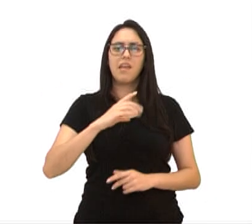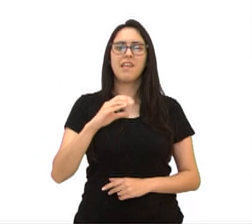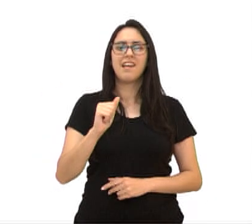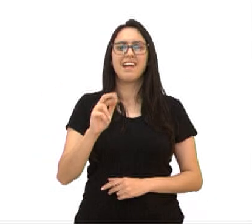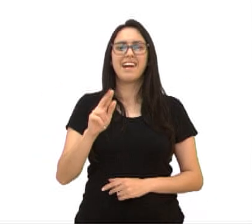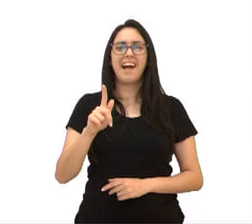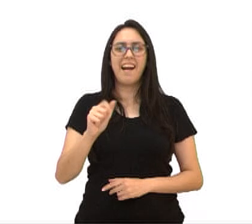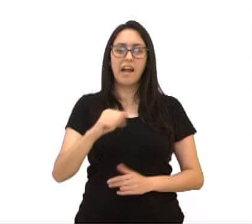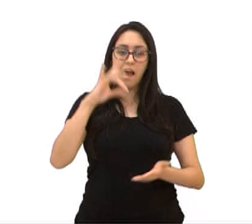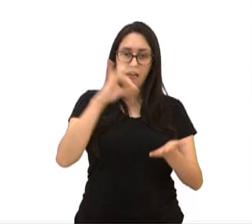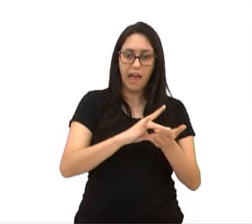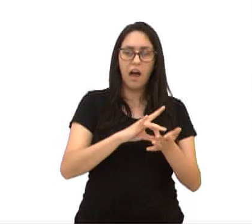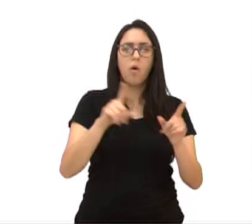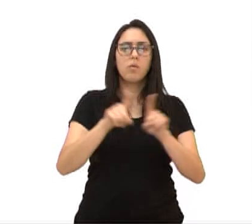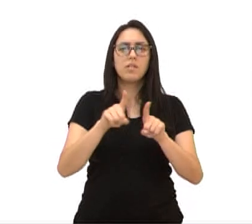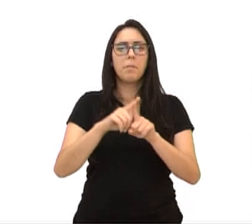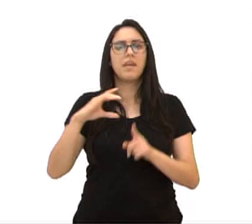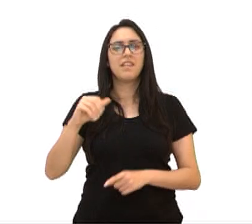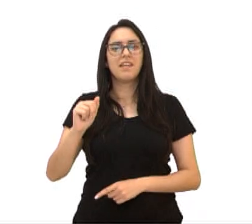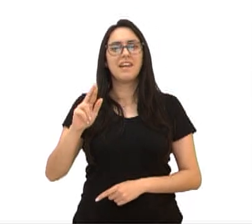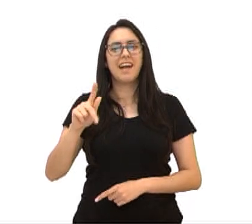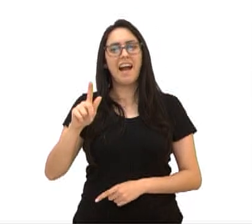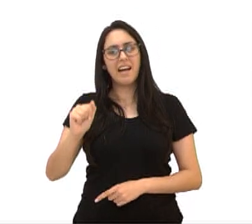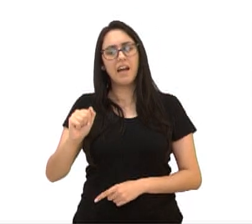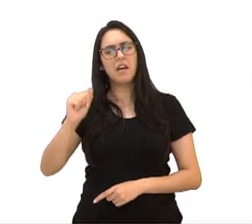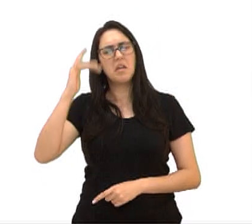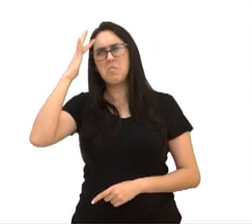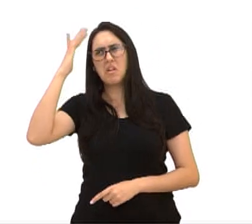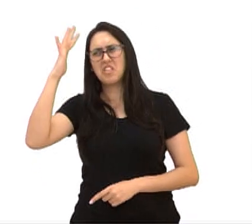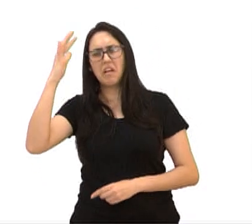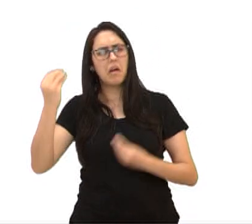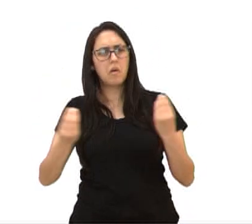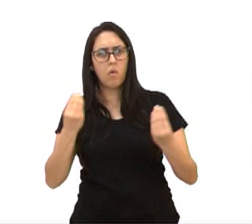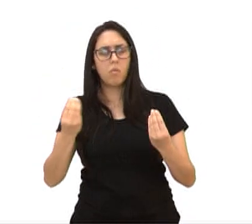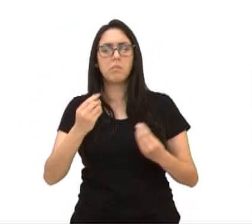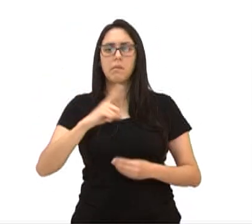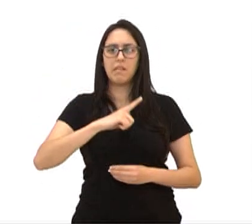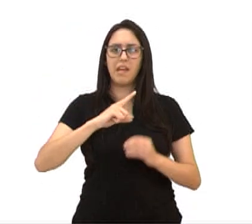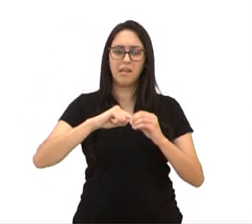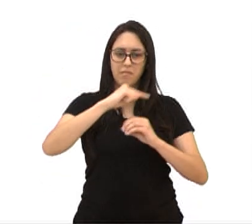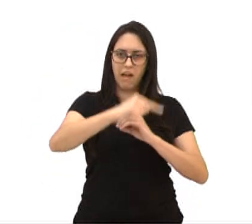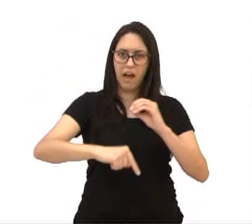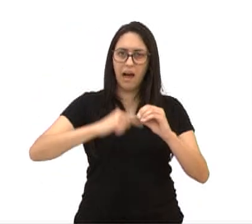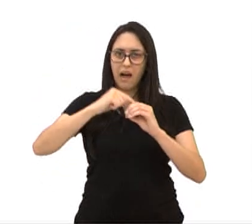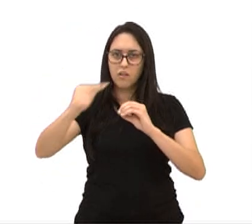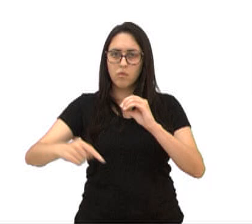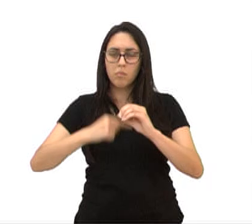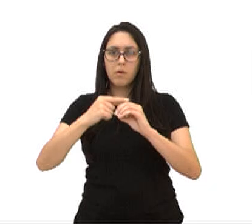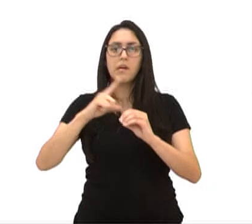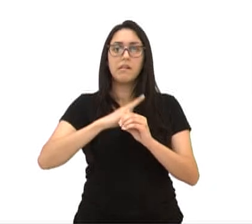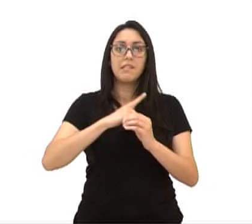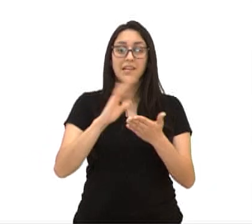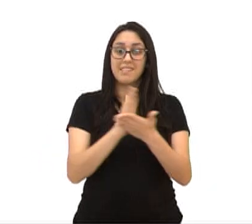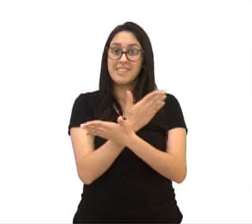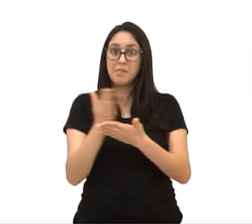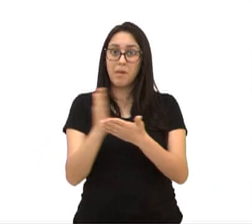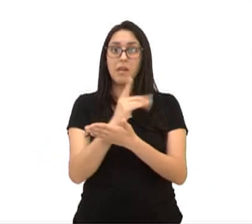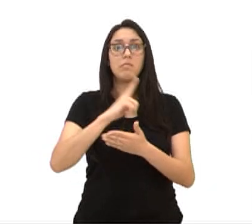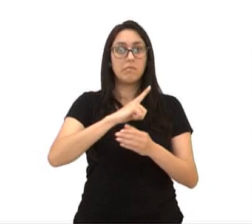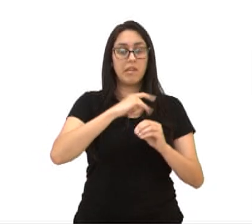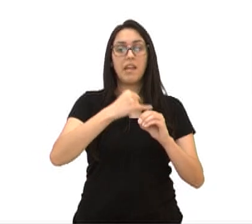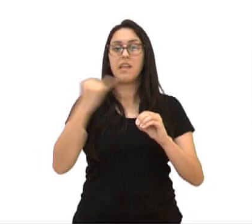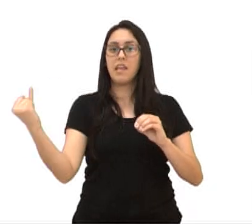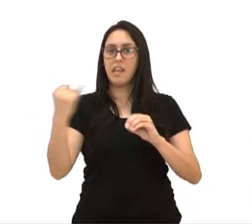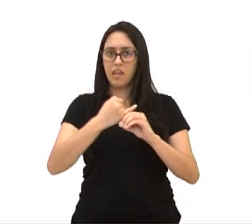imaginária? Então, olha, a carga real ocorre quando o átomo é separado e forma íons, tá? A